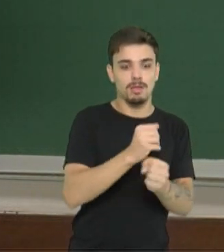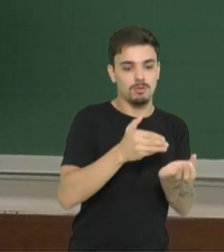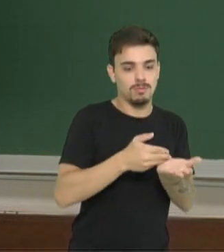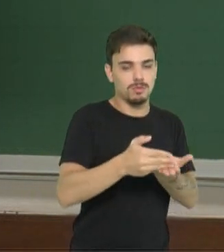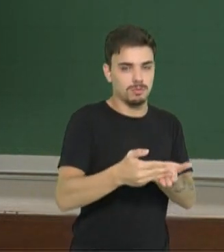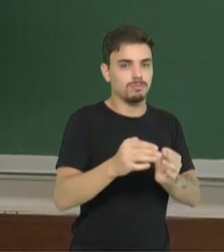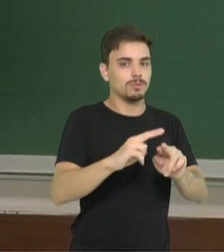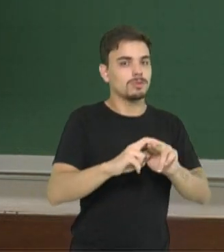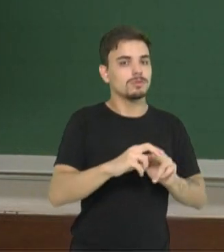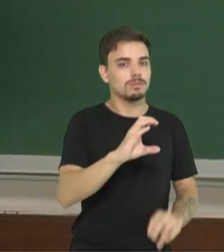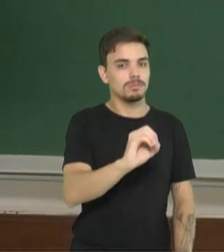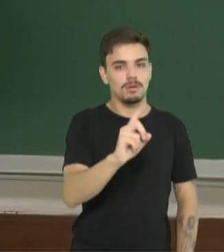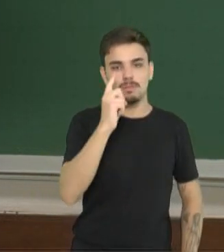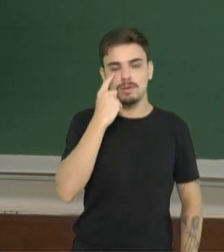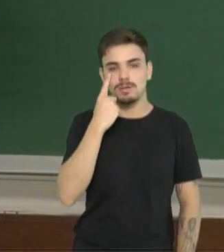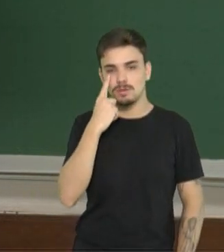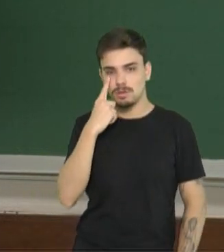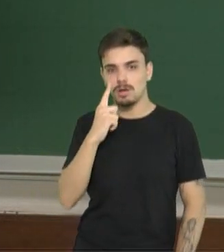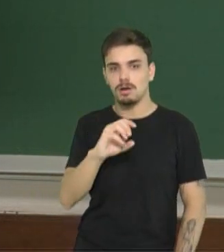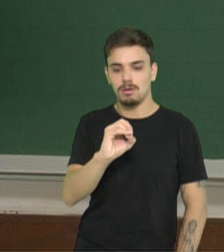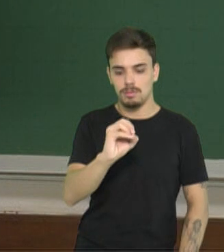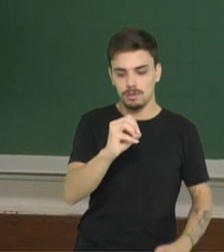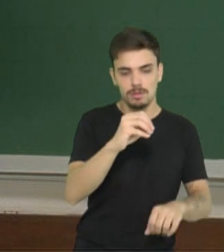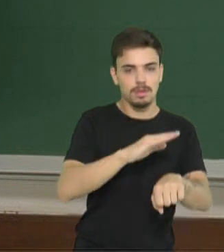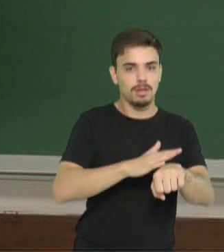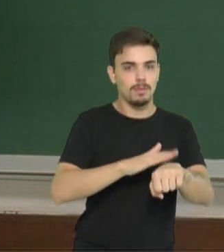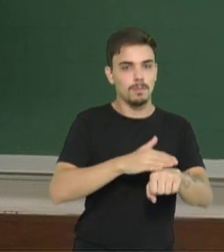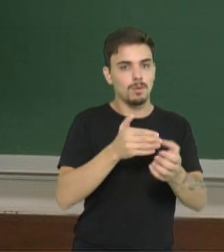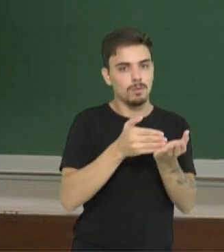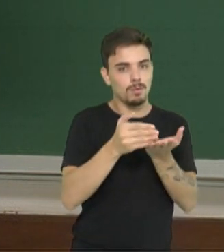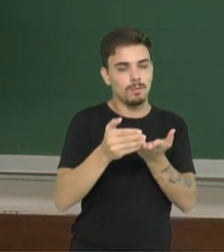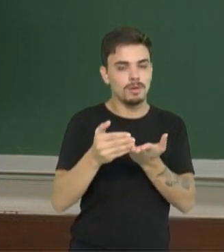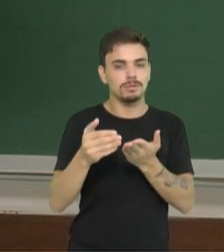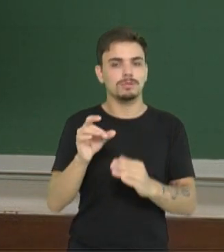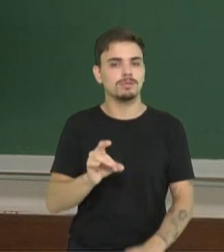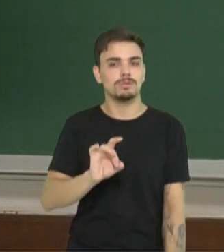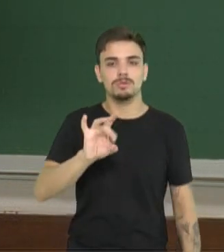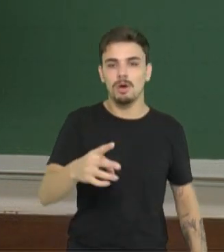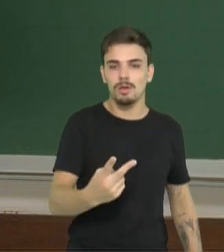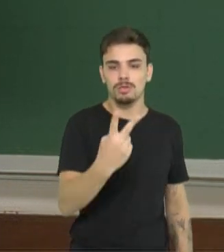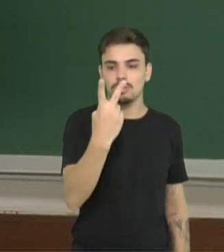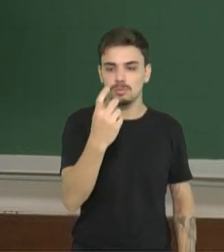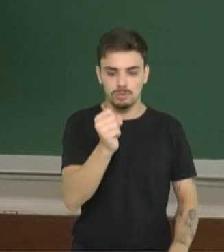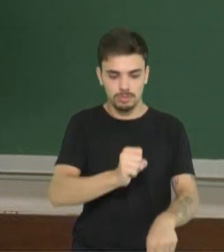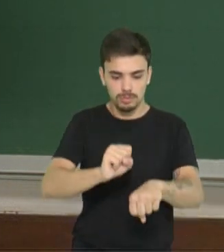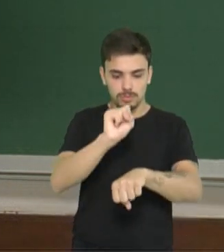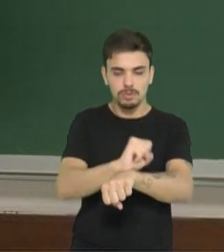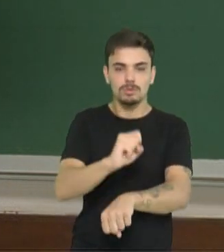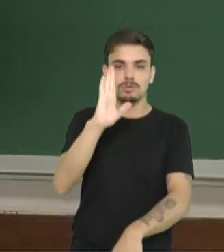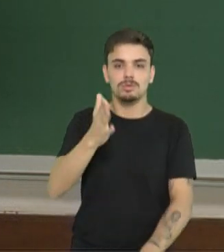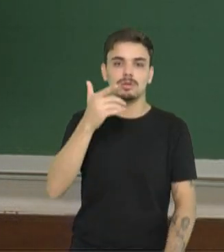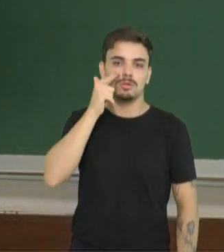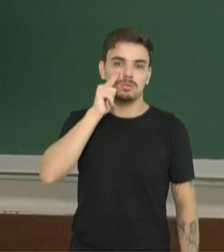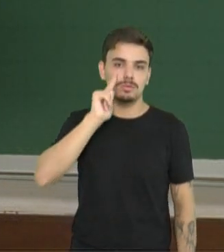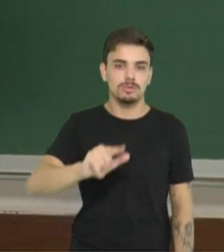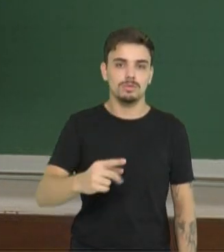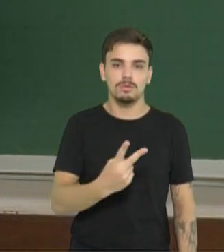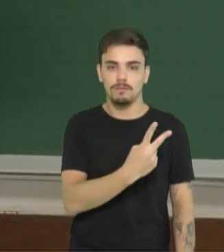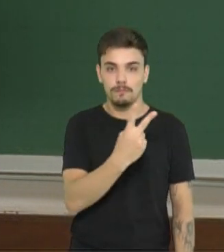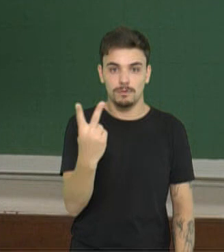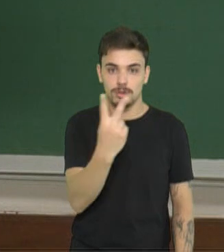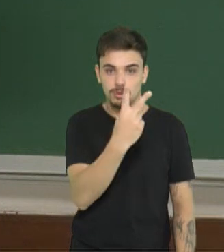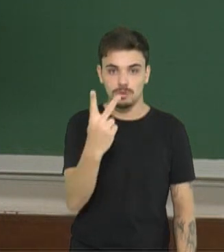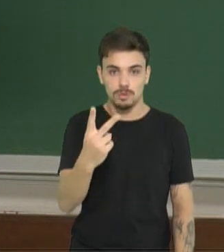O tempo inicial, 0 segundos, e em apenas 2 segundos ele alcançou os 22 metros